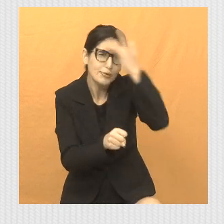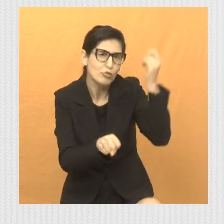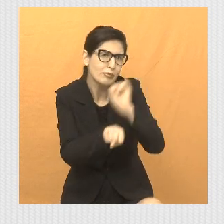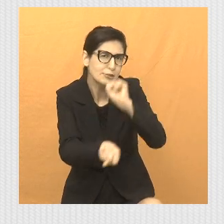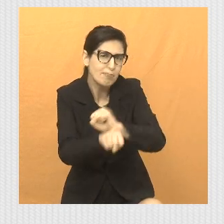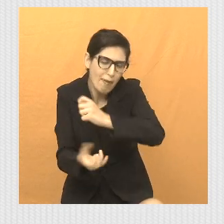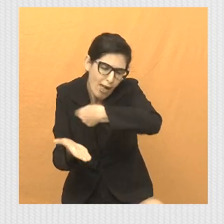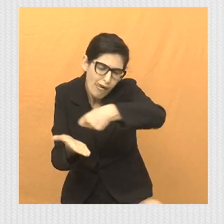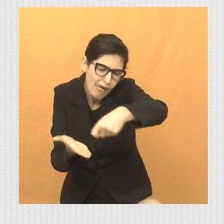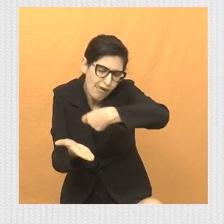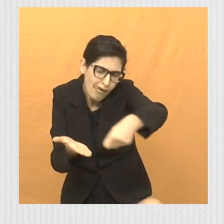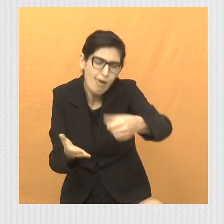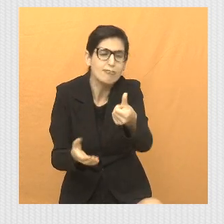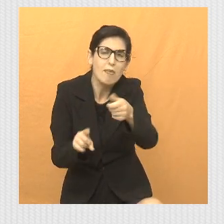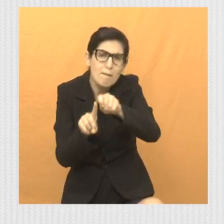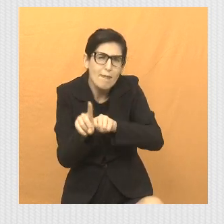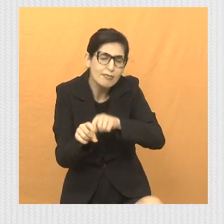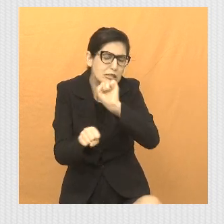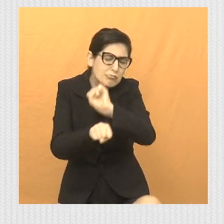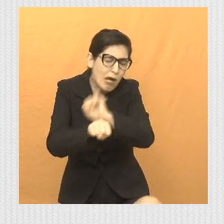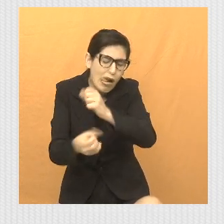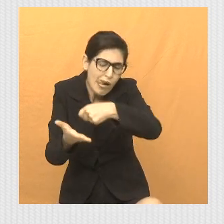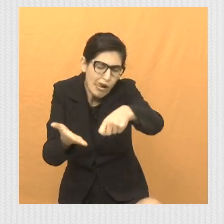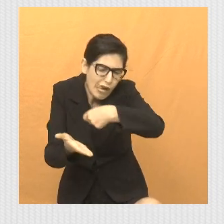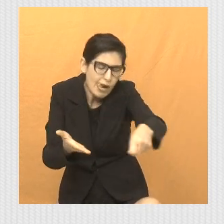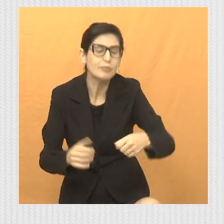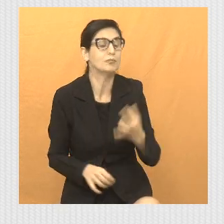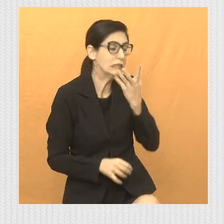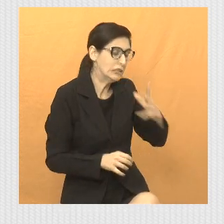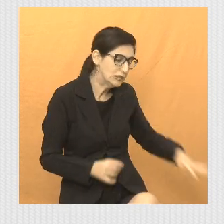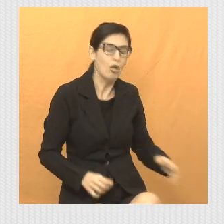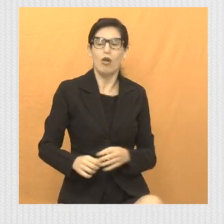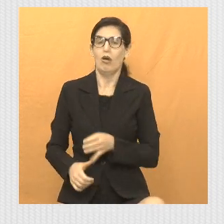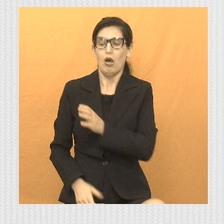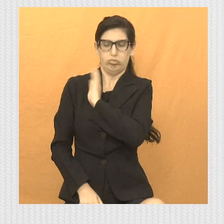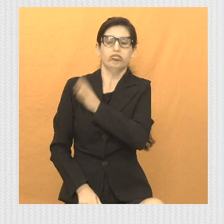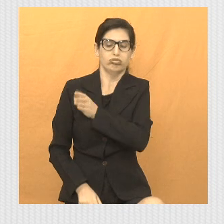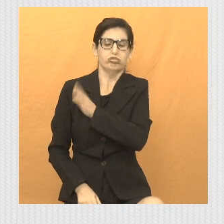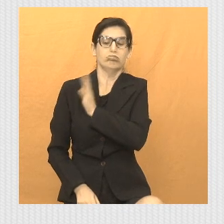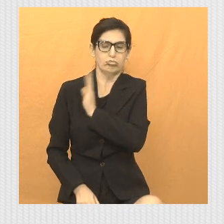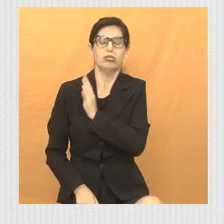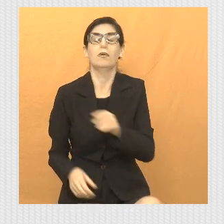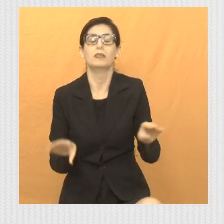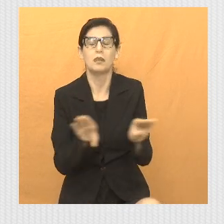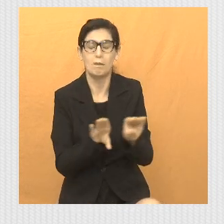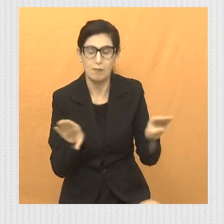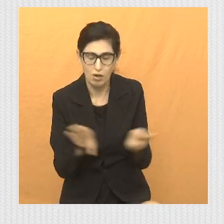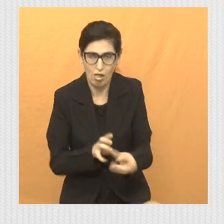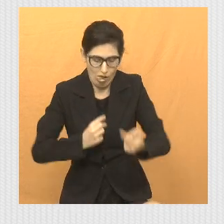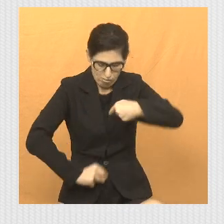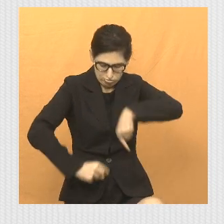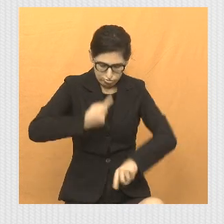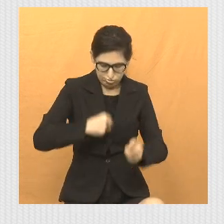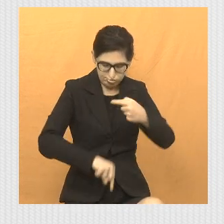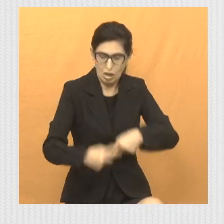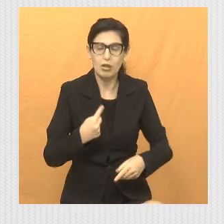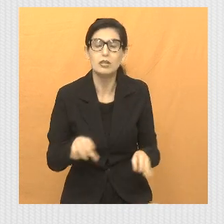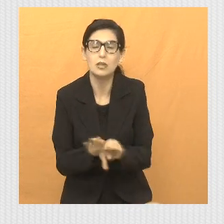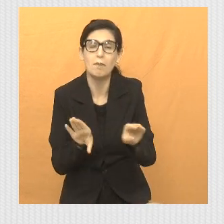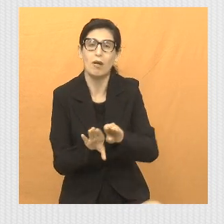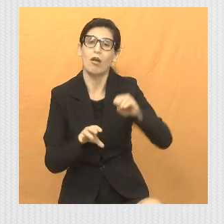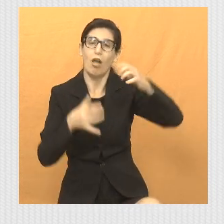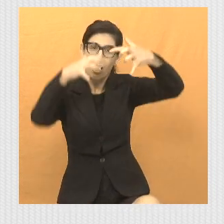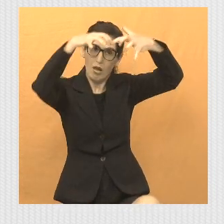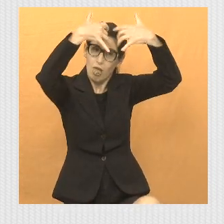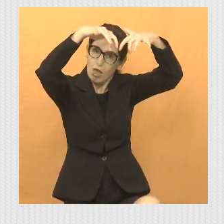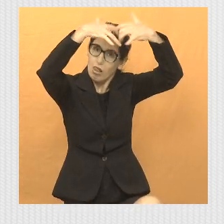Algumas especialidades infantis, como hematologia, cardiologia, endocrinologia, reumatologia,